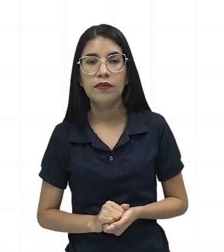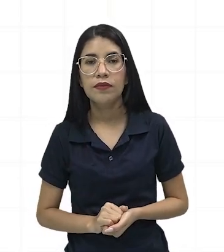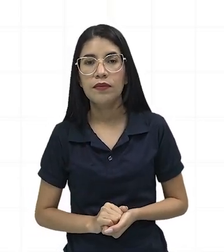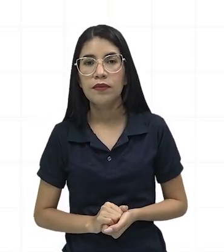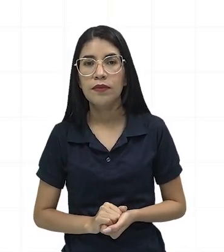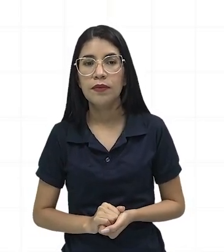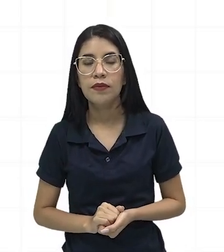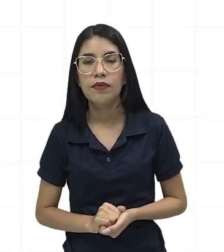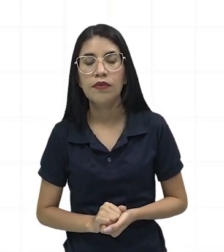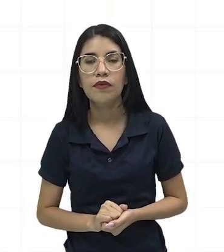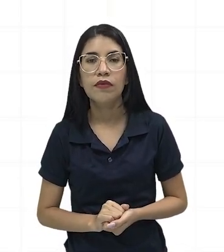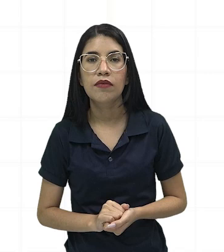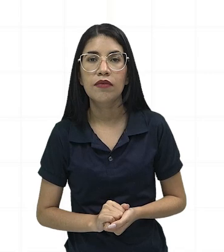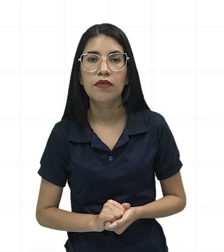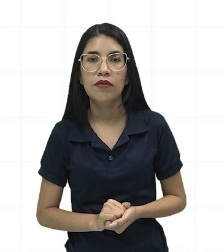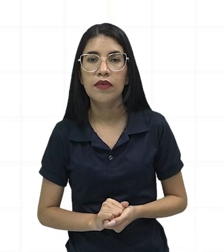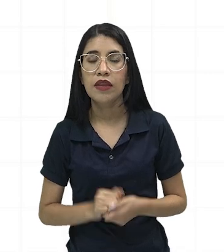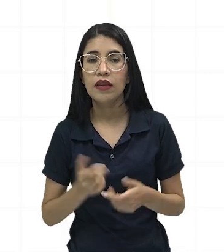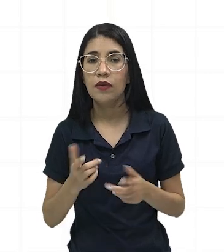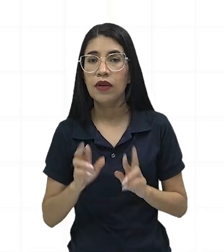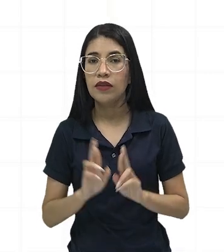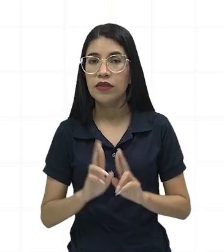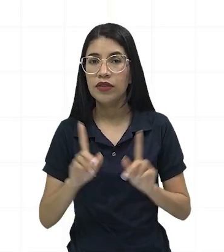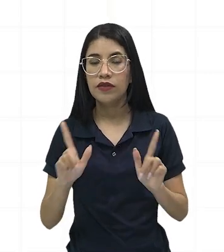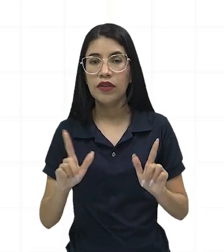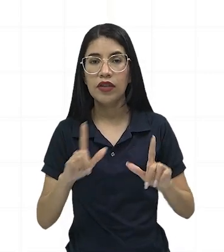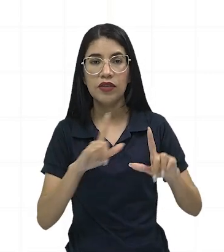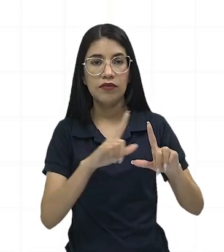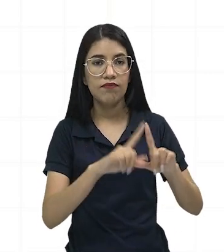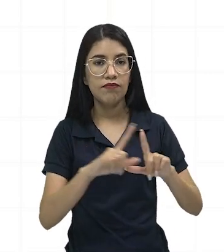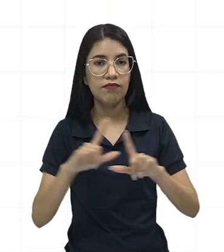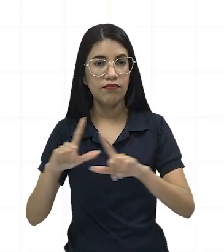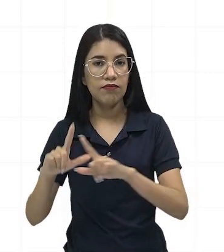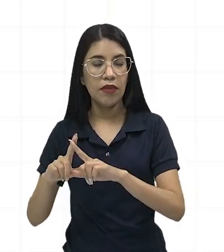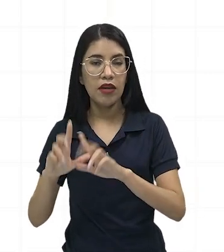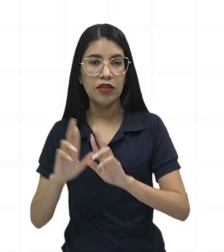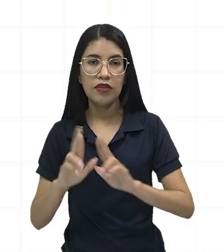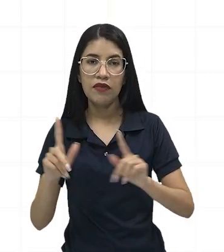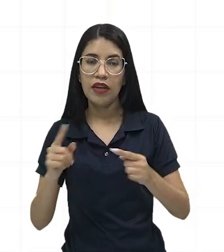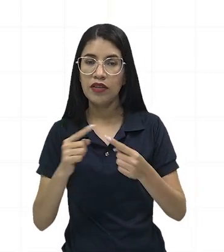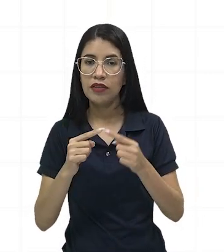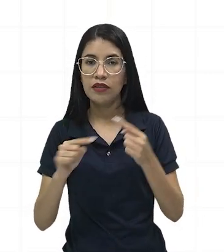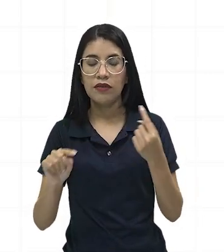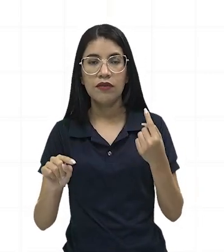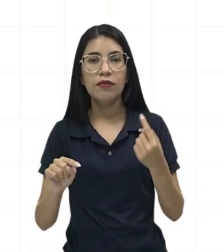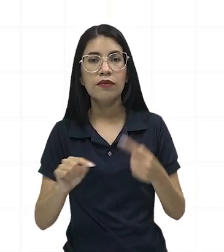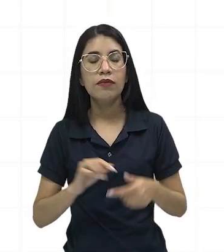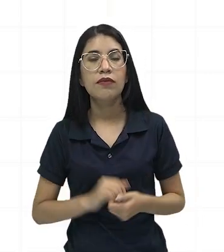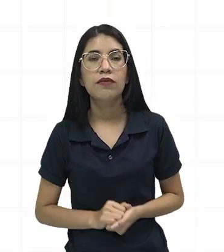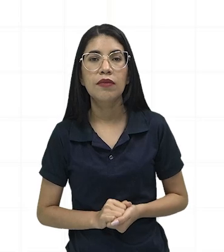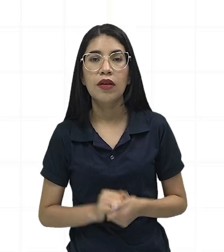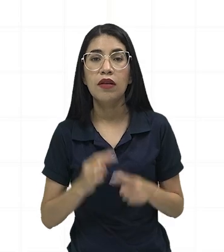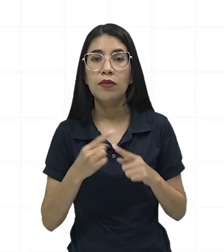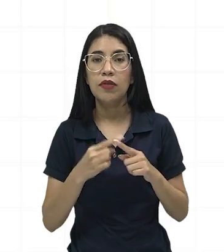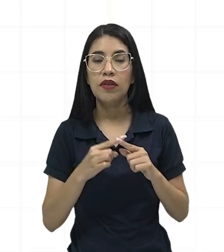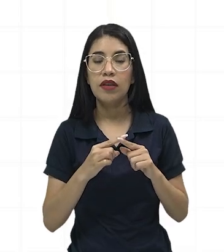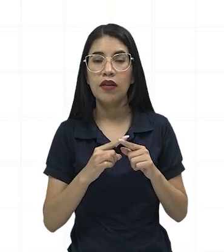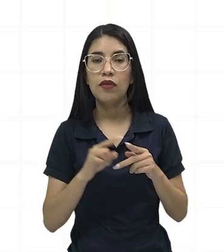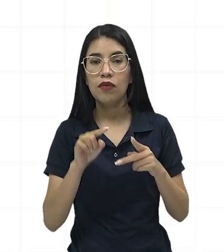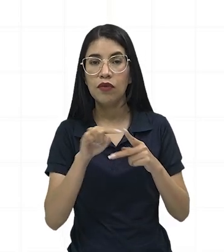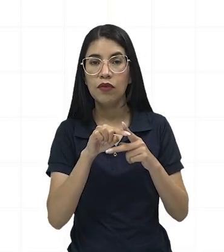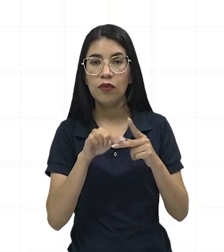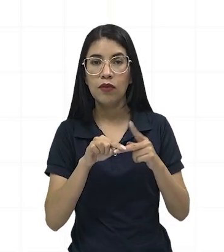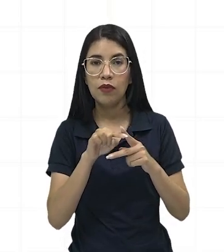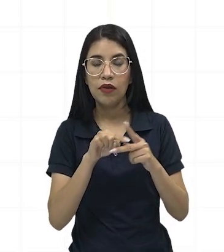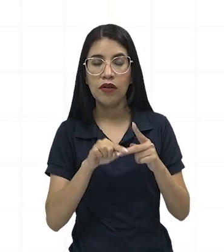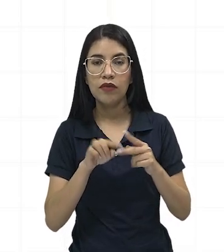tá? Então, já é um outro triângulo, entenderam? Porque essa medida aqui